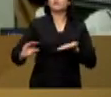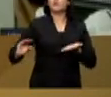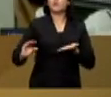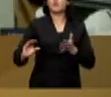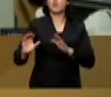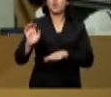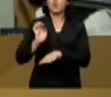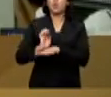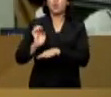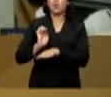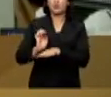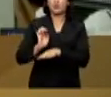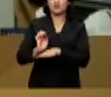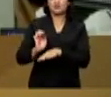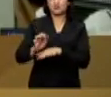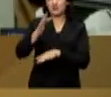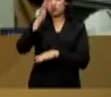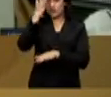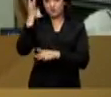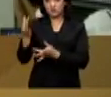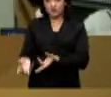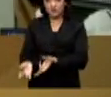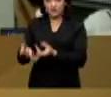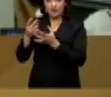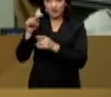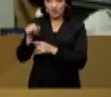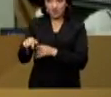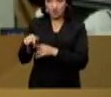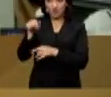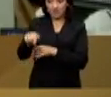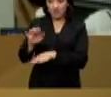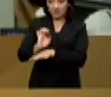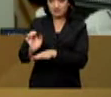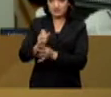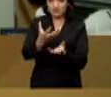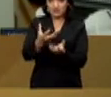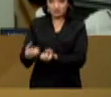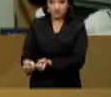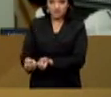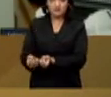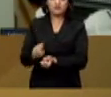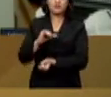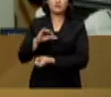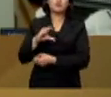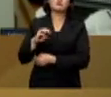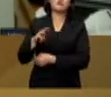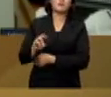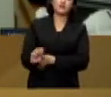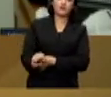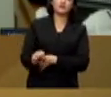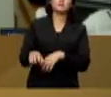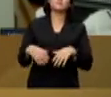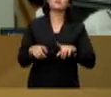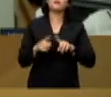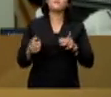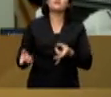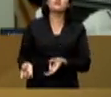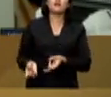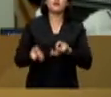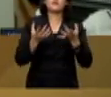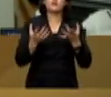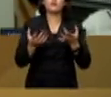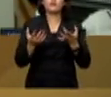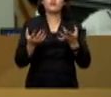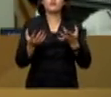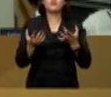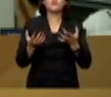está sediado o vendedor. Enquanto a prática comercial caracterizava como meramente incidental a venda interestadual para